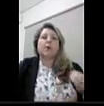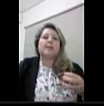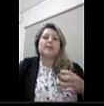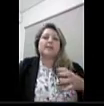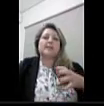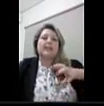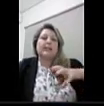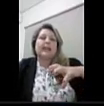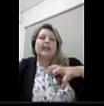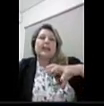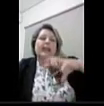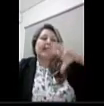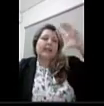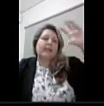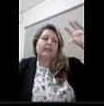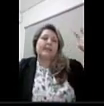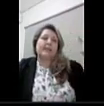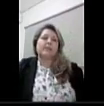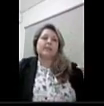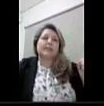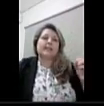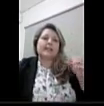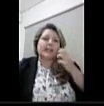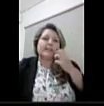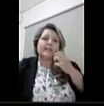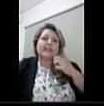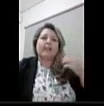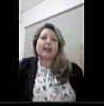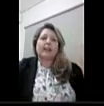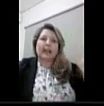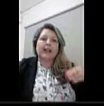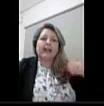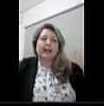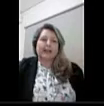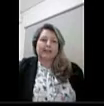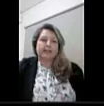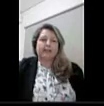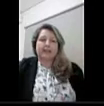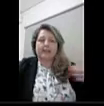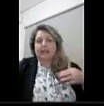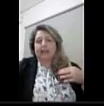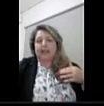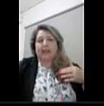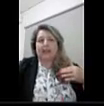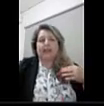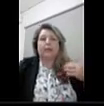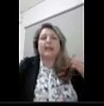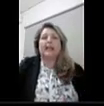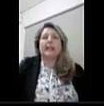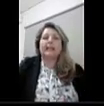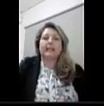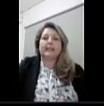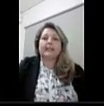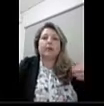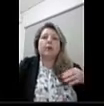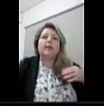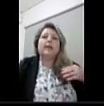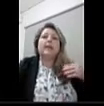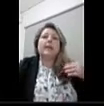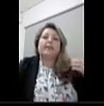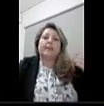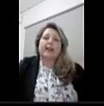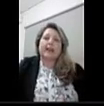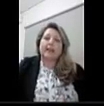que pode ser, né? Fazendo, às vezes, a criança até falar através do que ela entendeu,